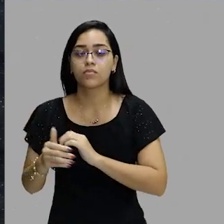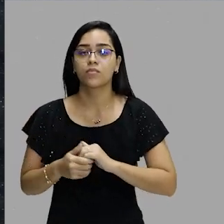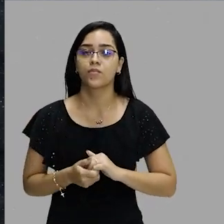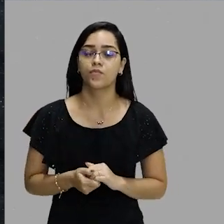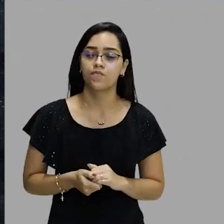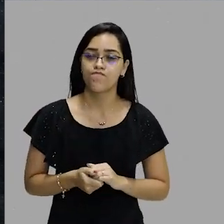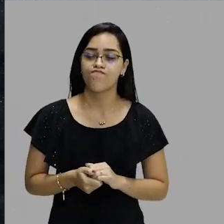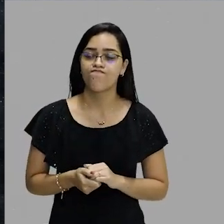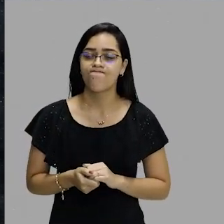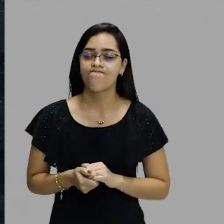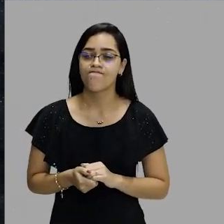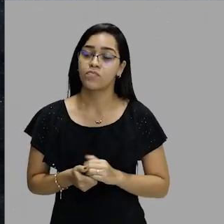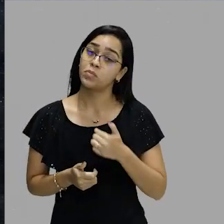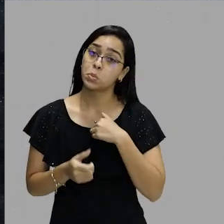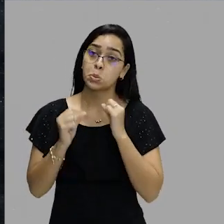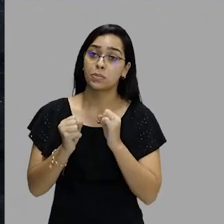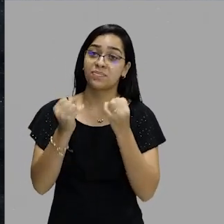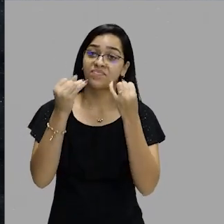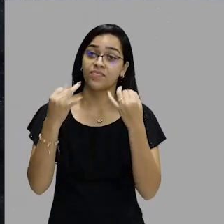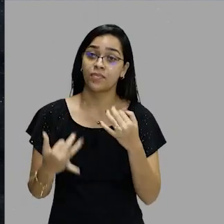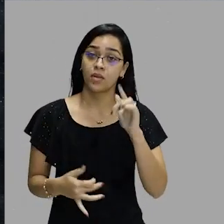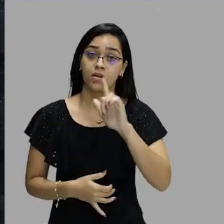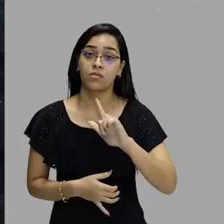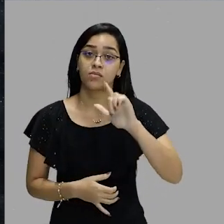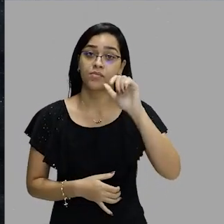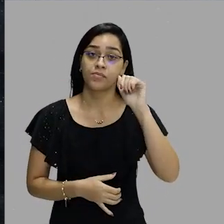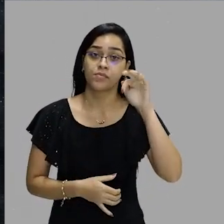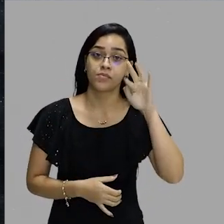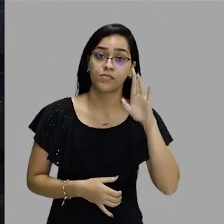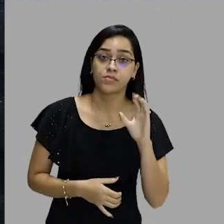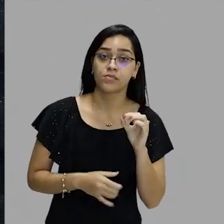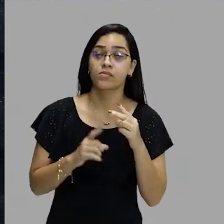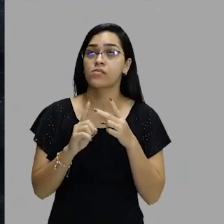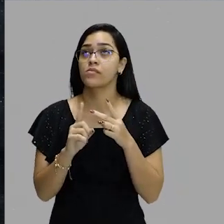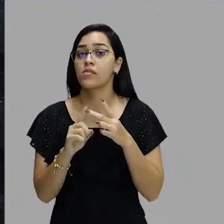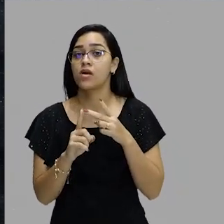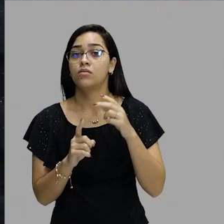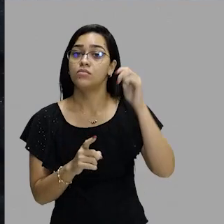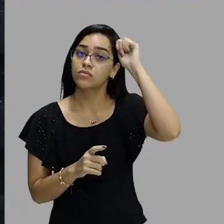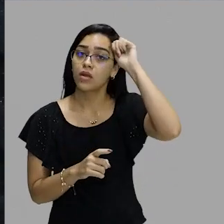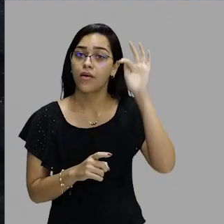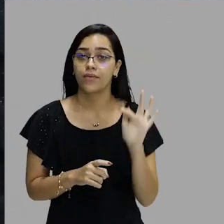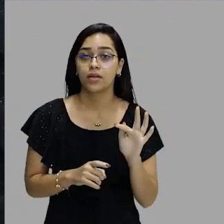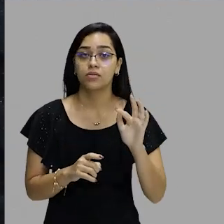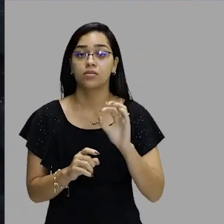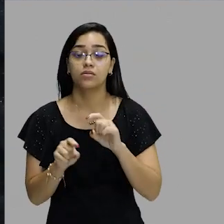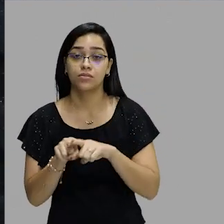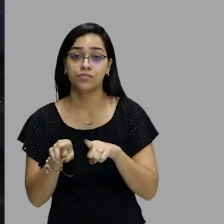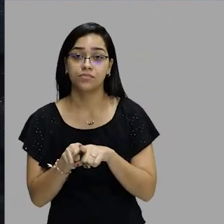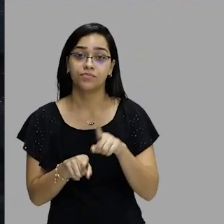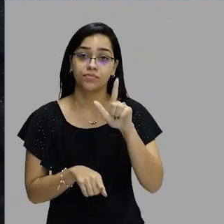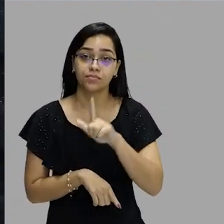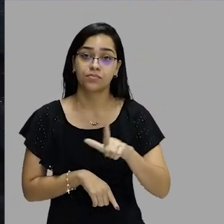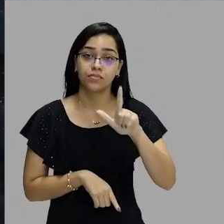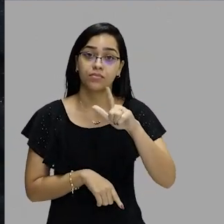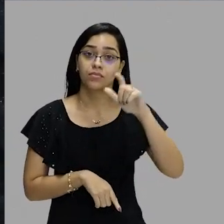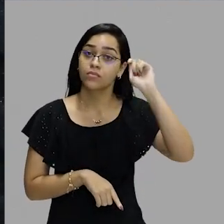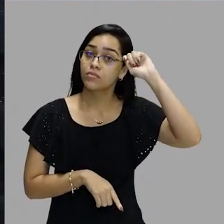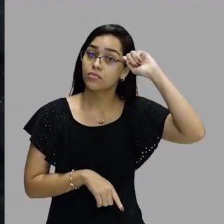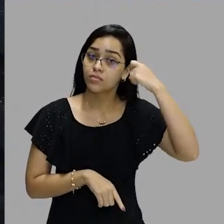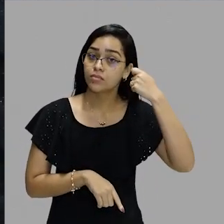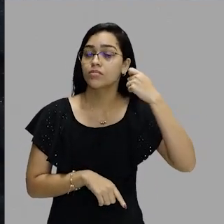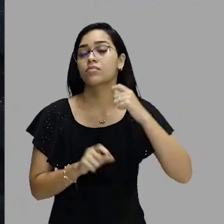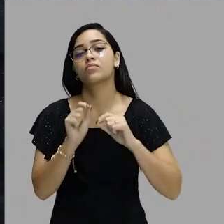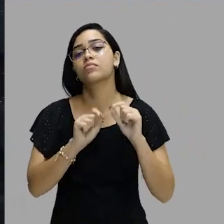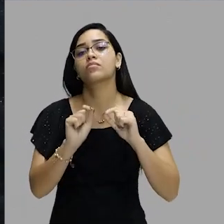classificados. Então, assim, eu posso falar de literatura afro, literatura africana, ou eu posso falar também de literatura negra,